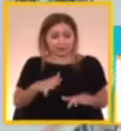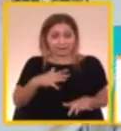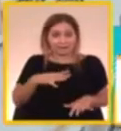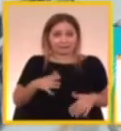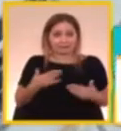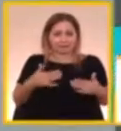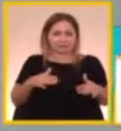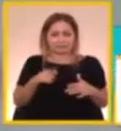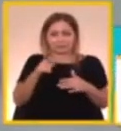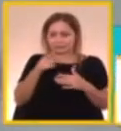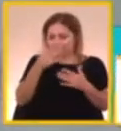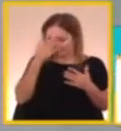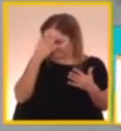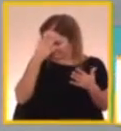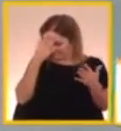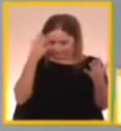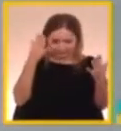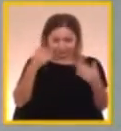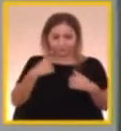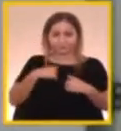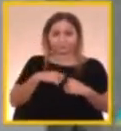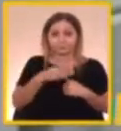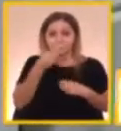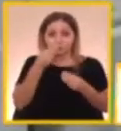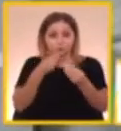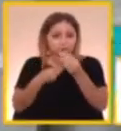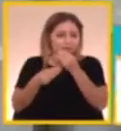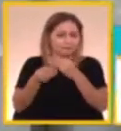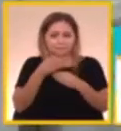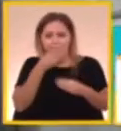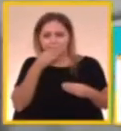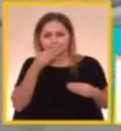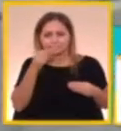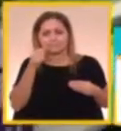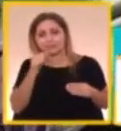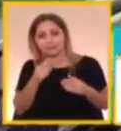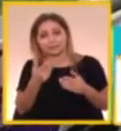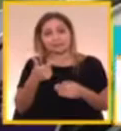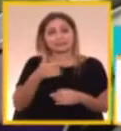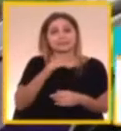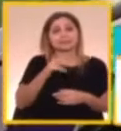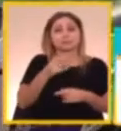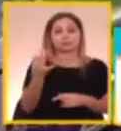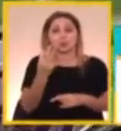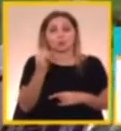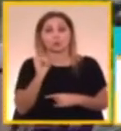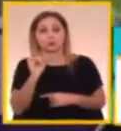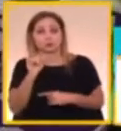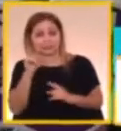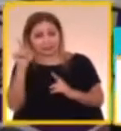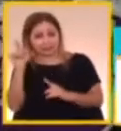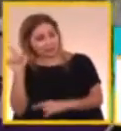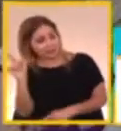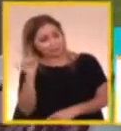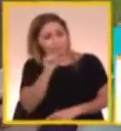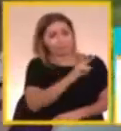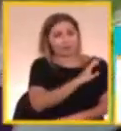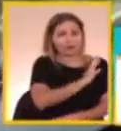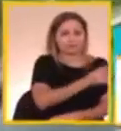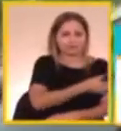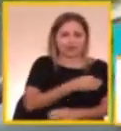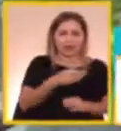para o torto. Agora vou-me lamber tripas à moda do Porto. Daqui vou para Aveiro, à caldeirada